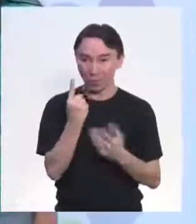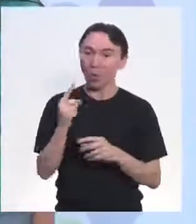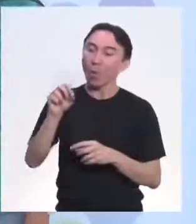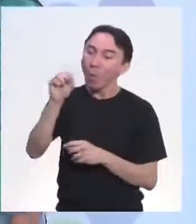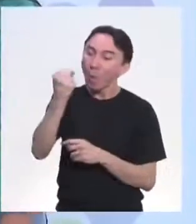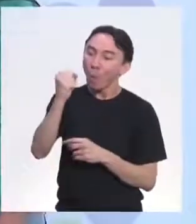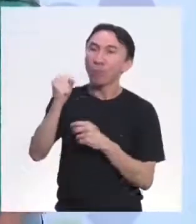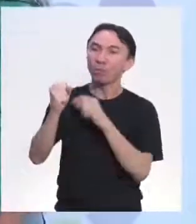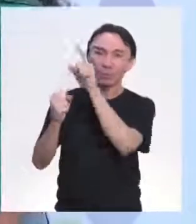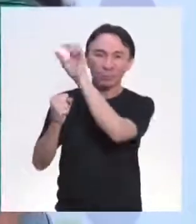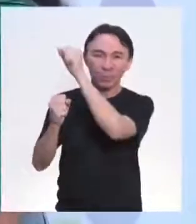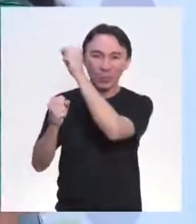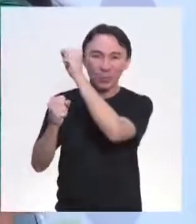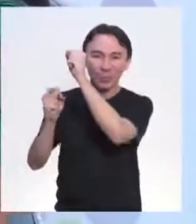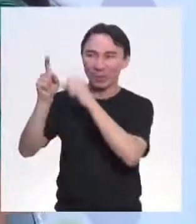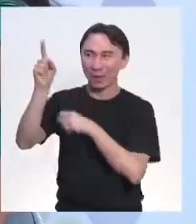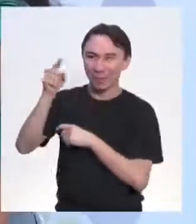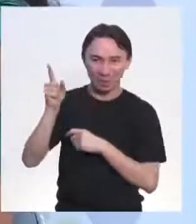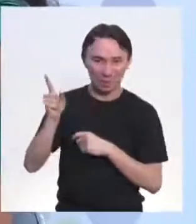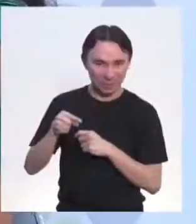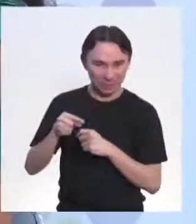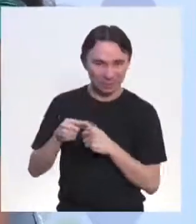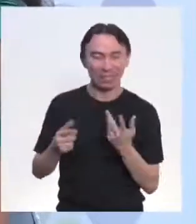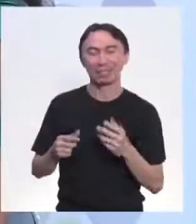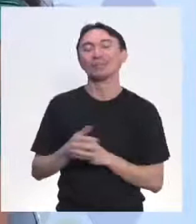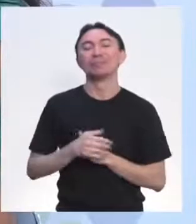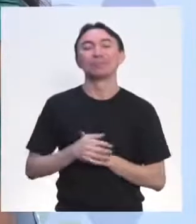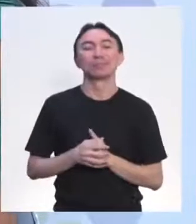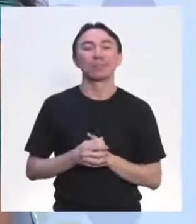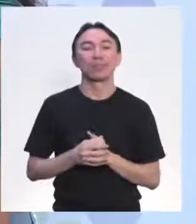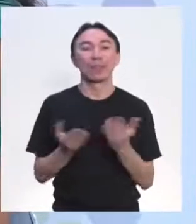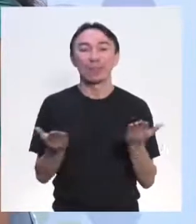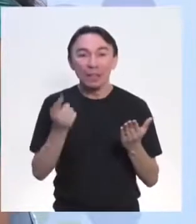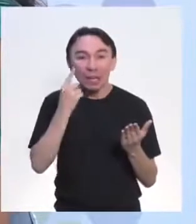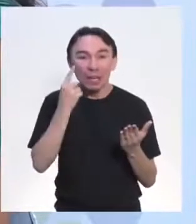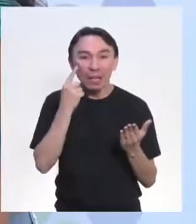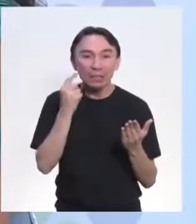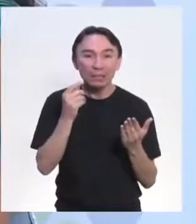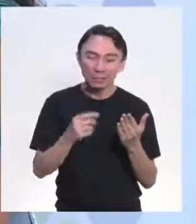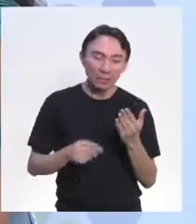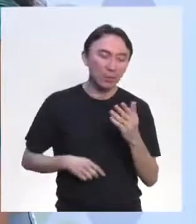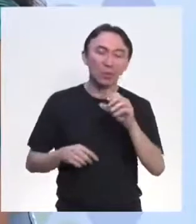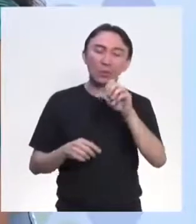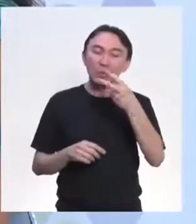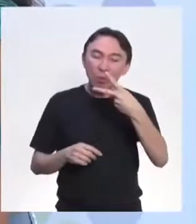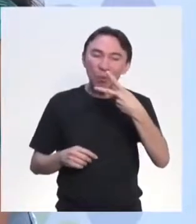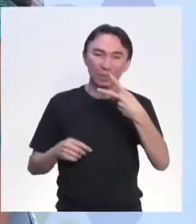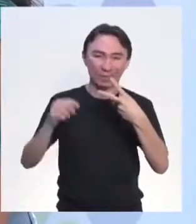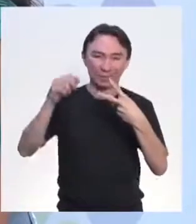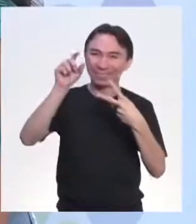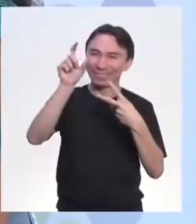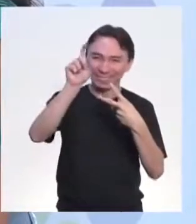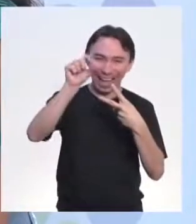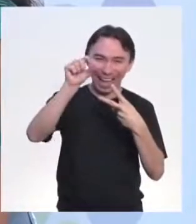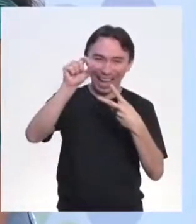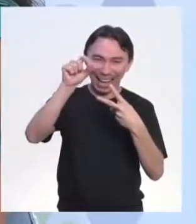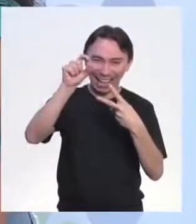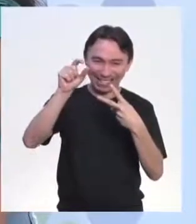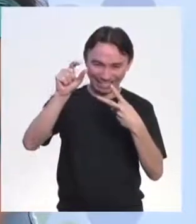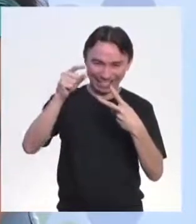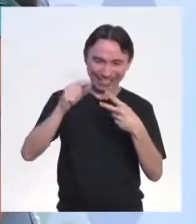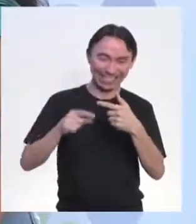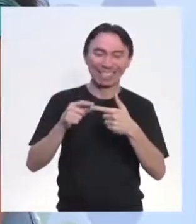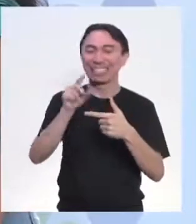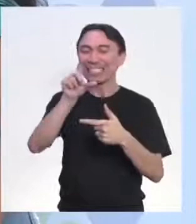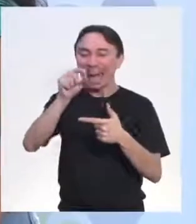cortar com o 8 de cima. Então, vou simplificar aqui. Vou simplificar o 2 com o 10, vai sobrar 5.